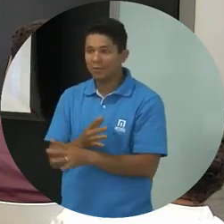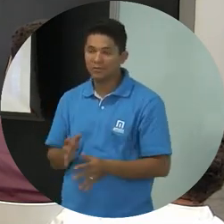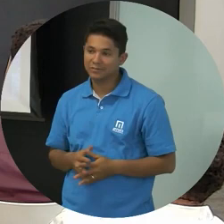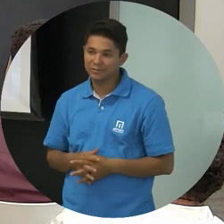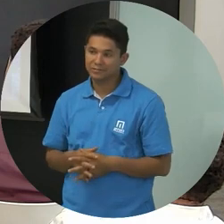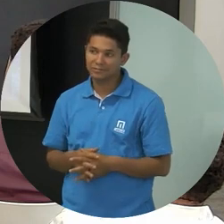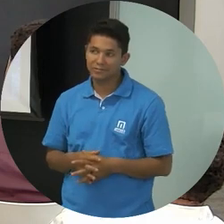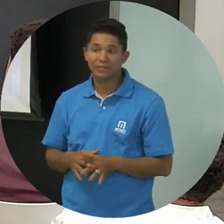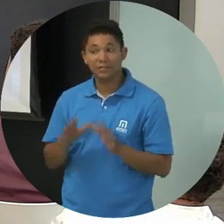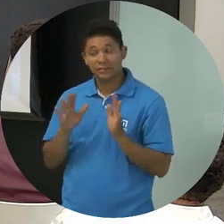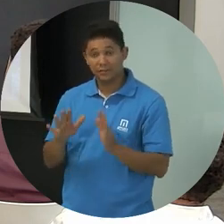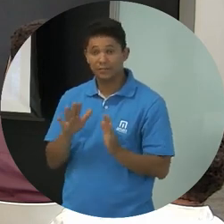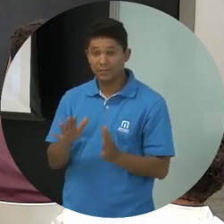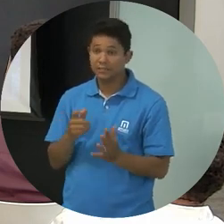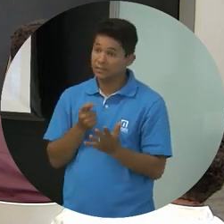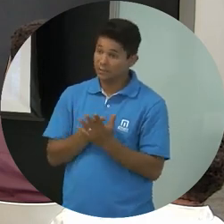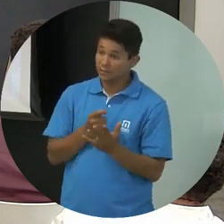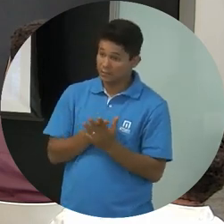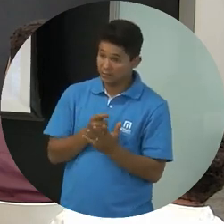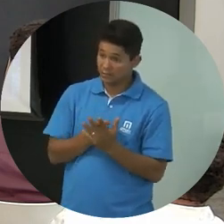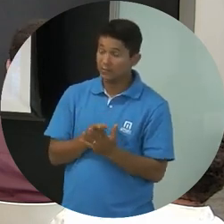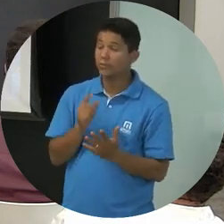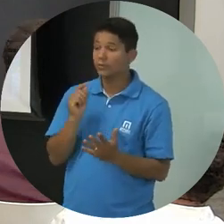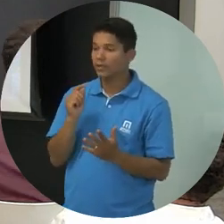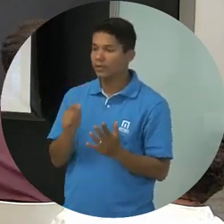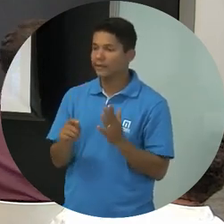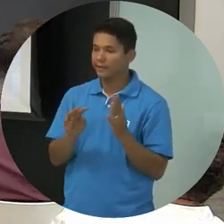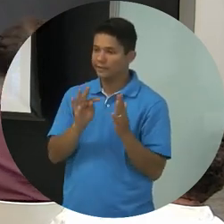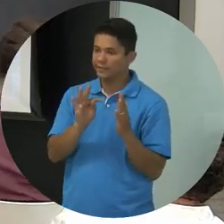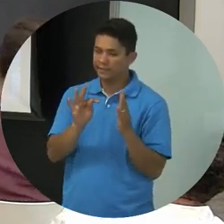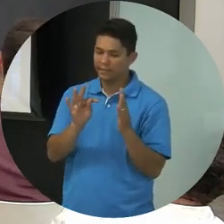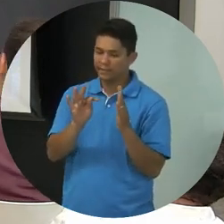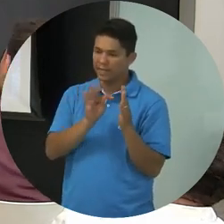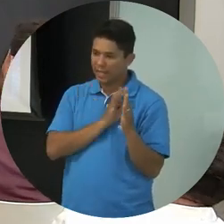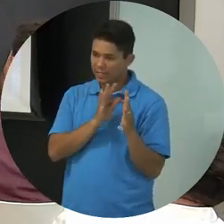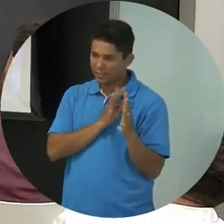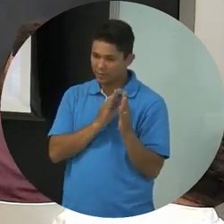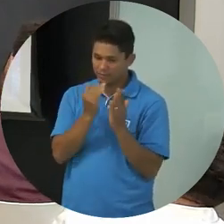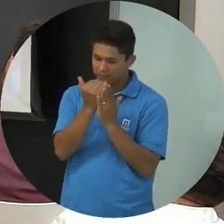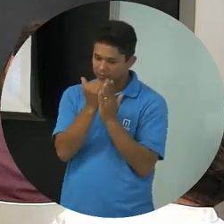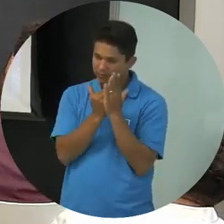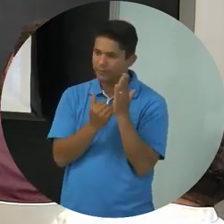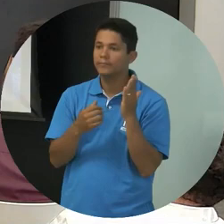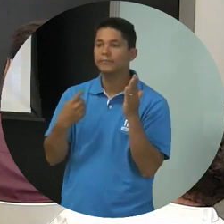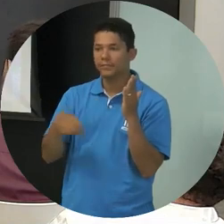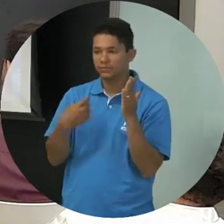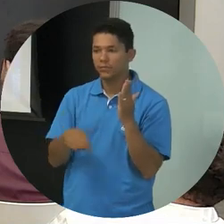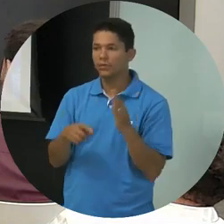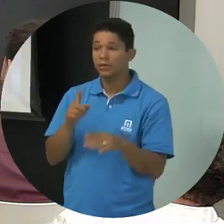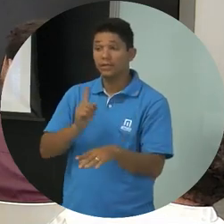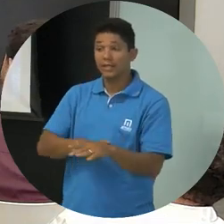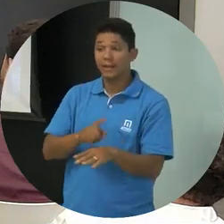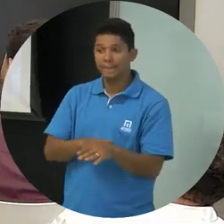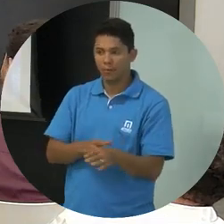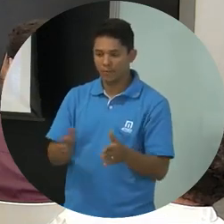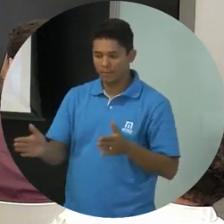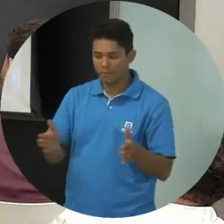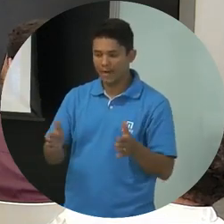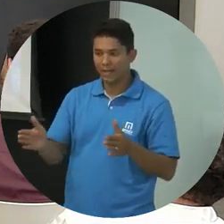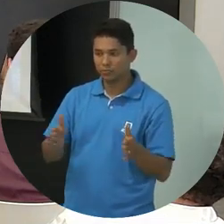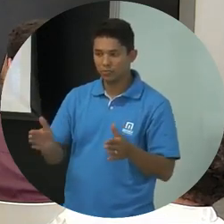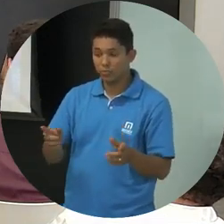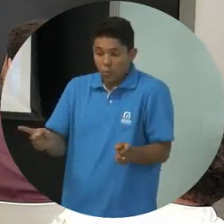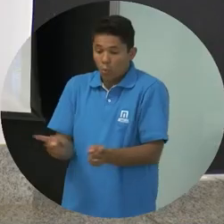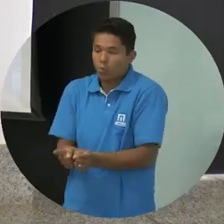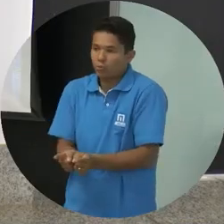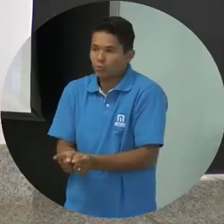assim, houve especificação técnica para fazer daquela forma. O prazo, a gente conseguiu entregar num prazo muito